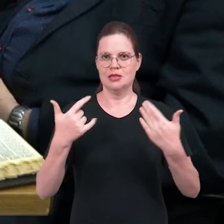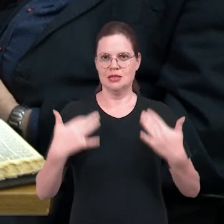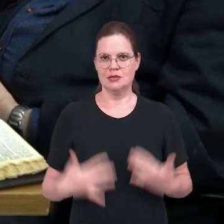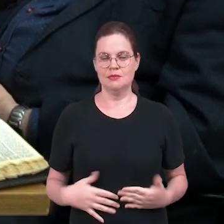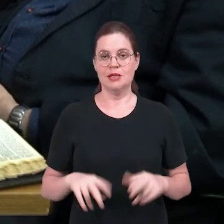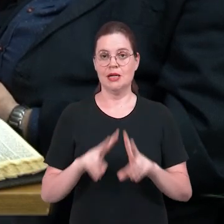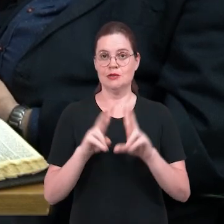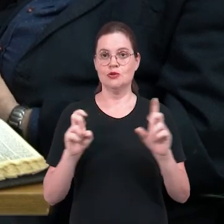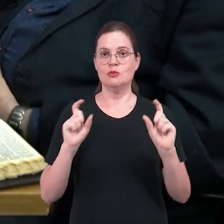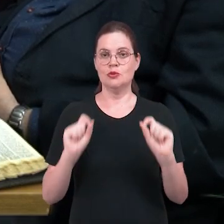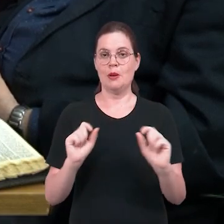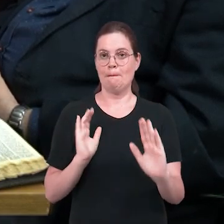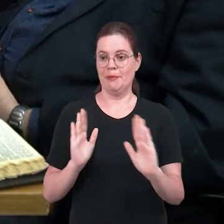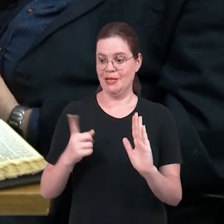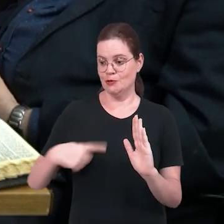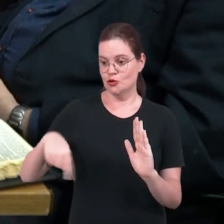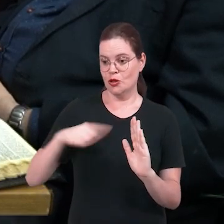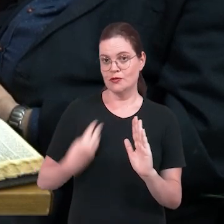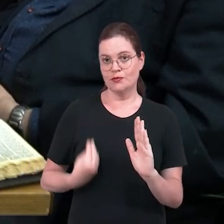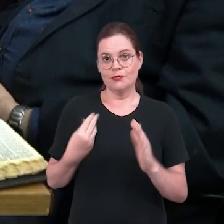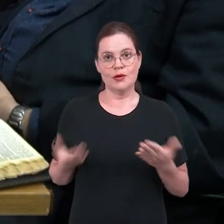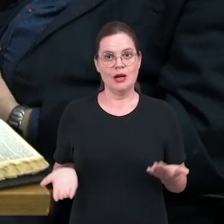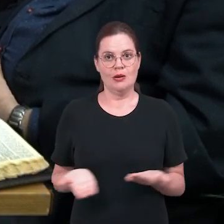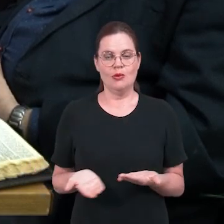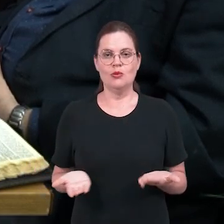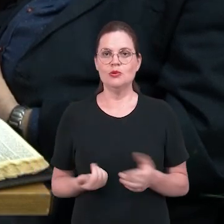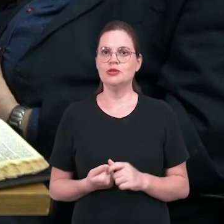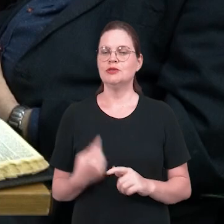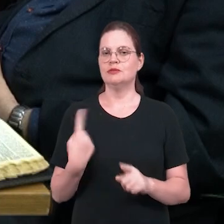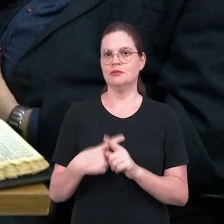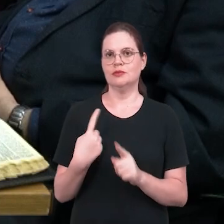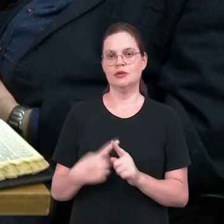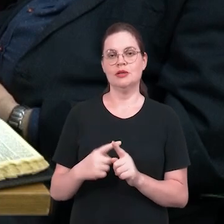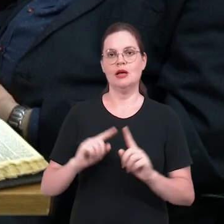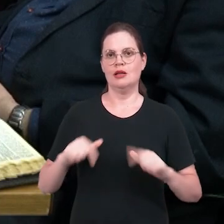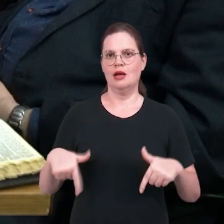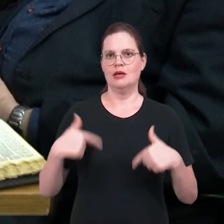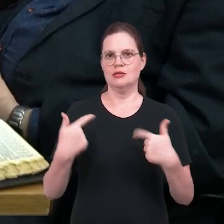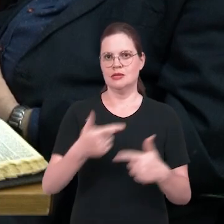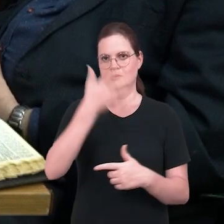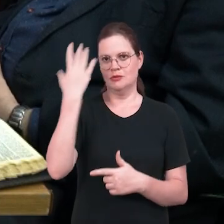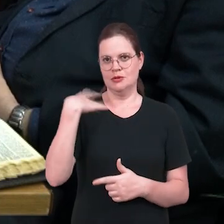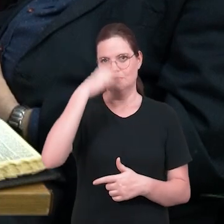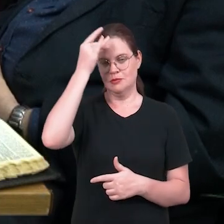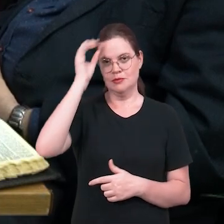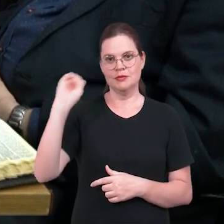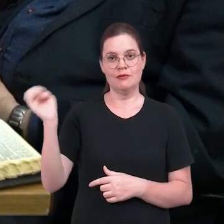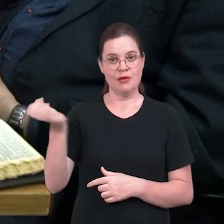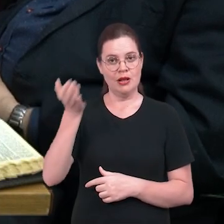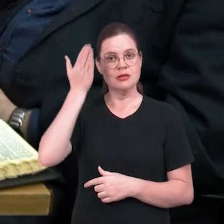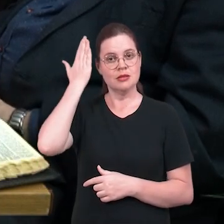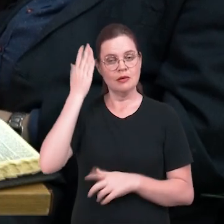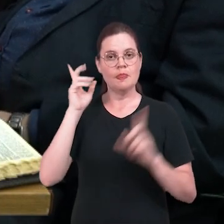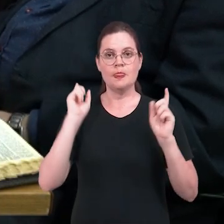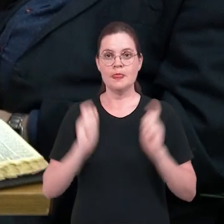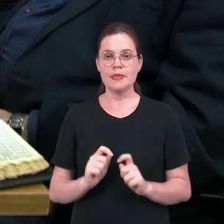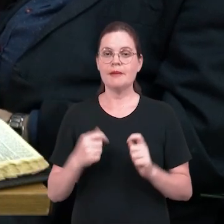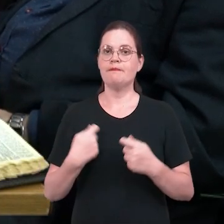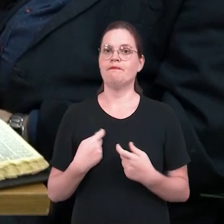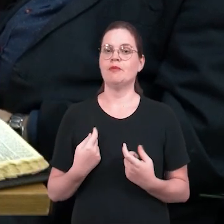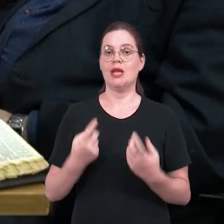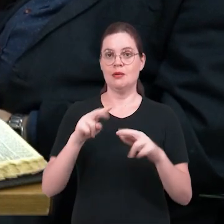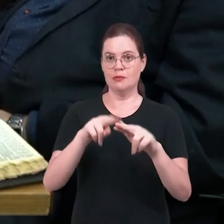a esse momento que estamos vivendo hoje, onde está uma revelação do Espírito Santo, a operação do Espírito Santo, você